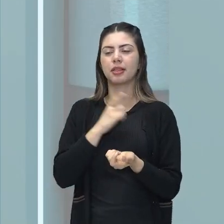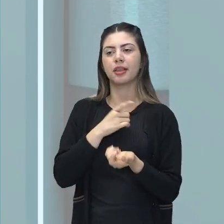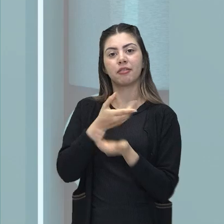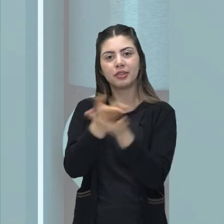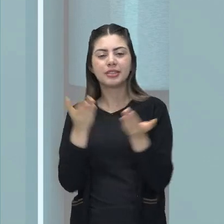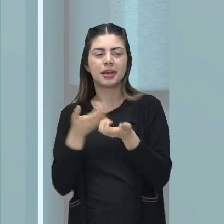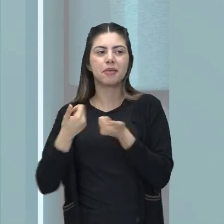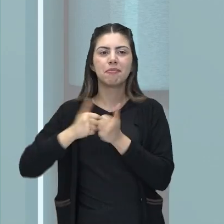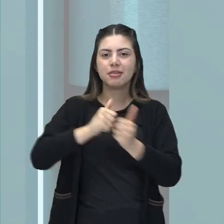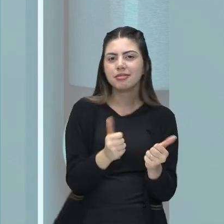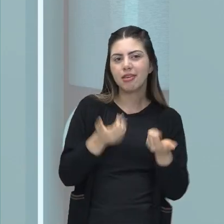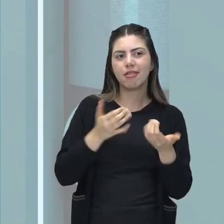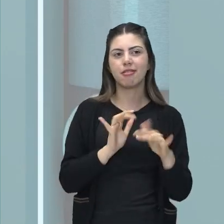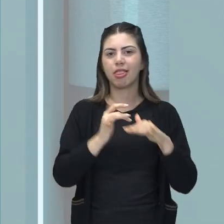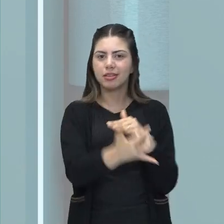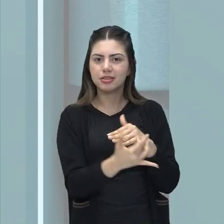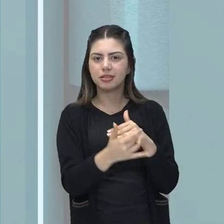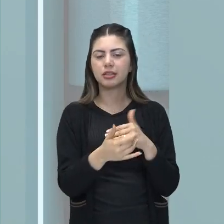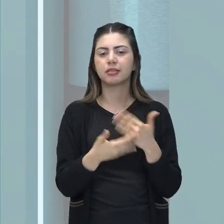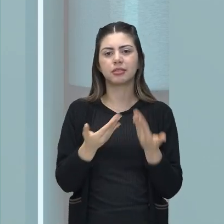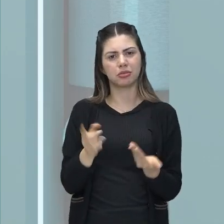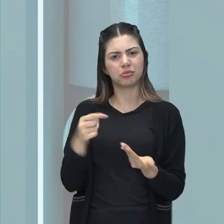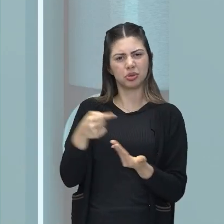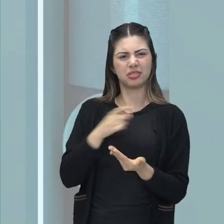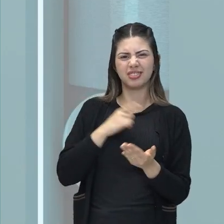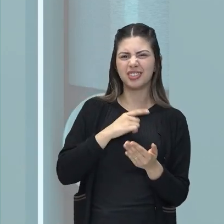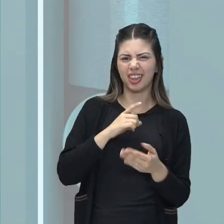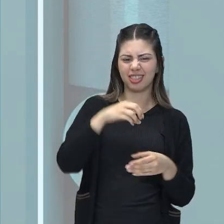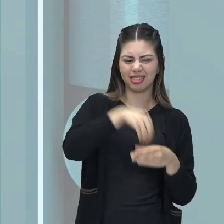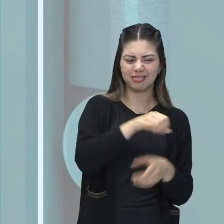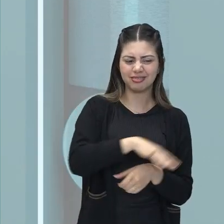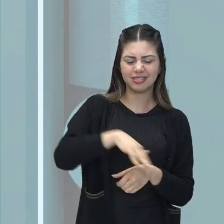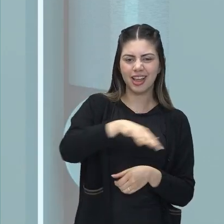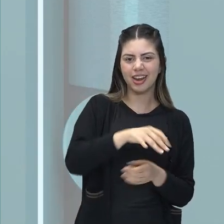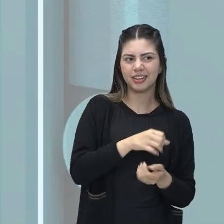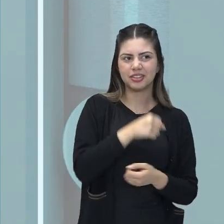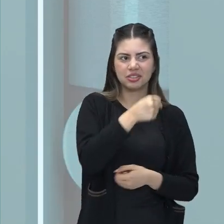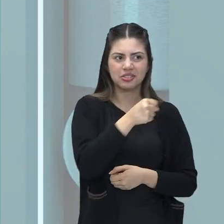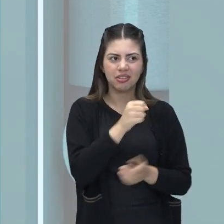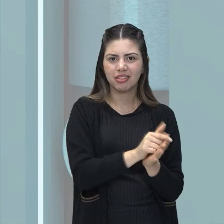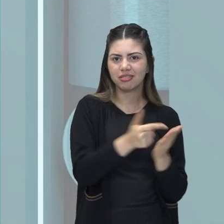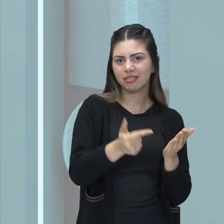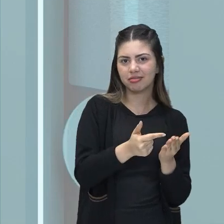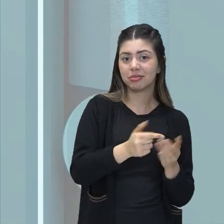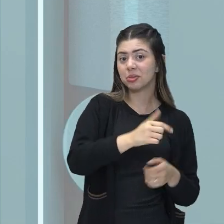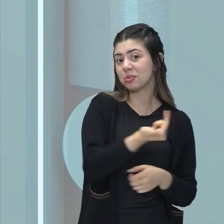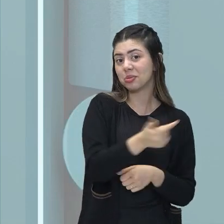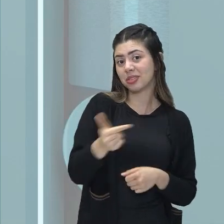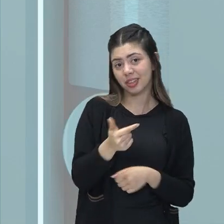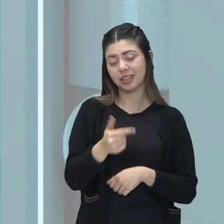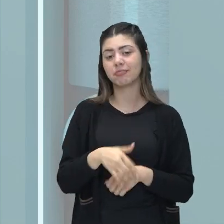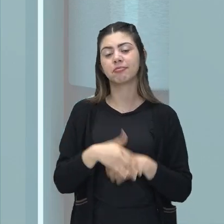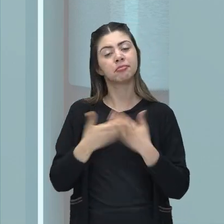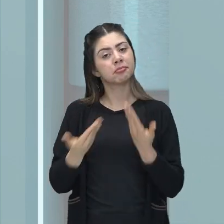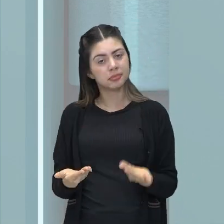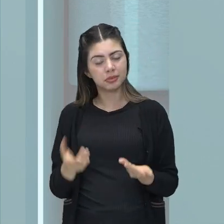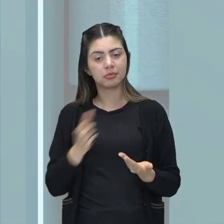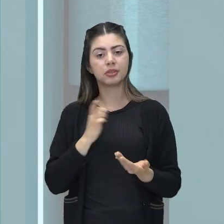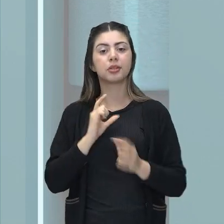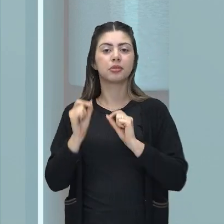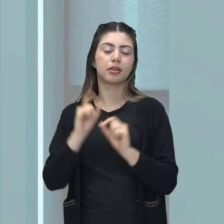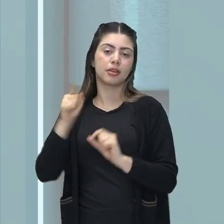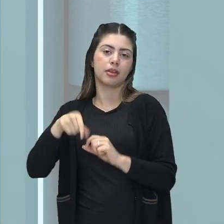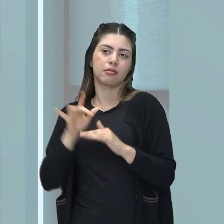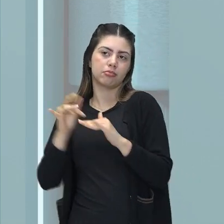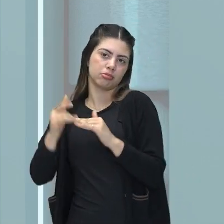me acompanhe. Isso a gente não vê muito nos jornais, né? A gente vê muito em função do advento das mídias